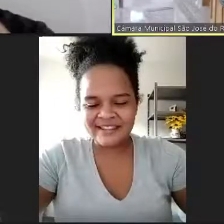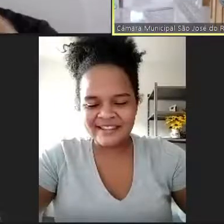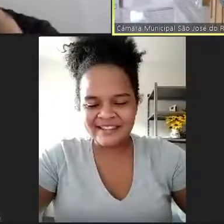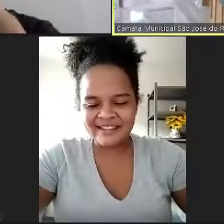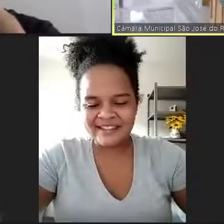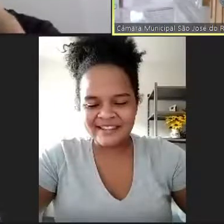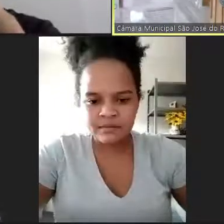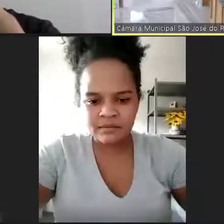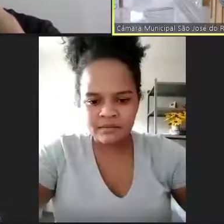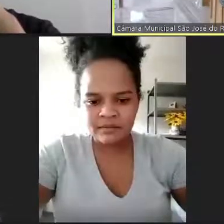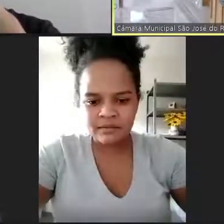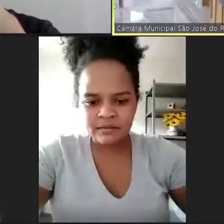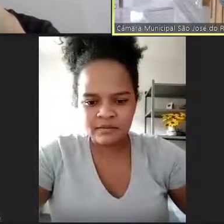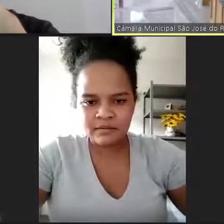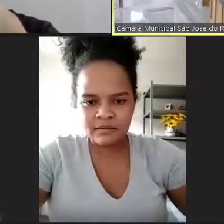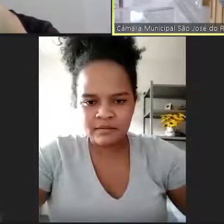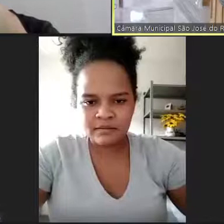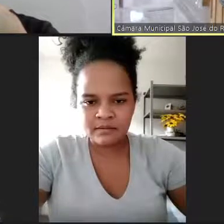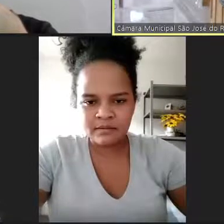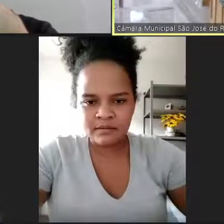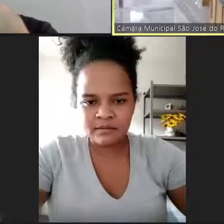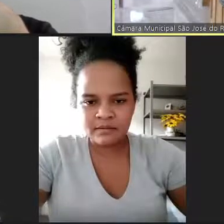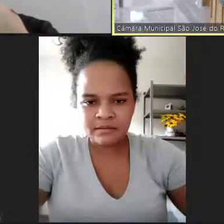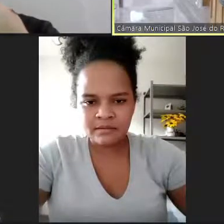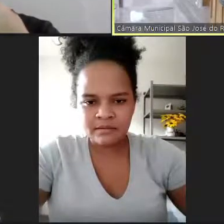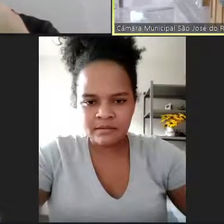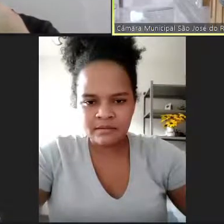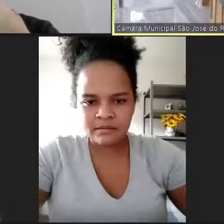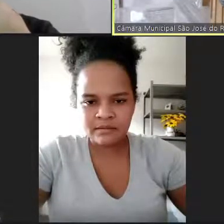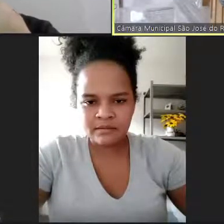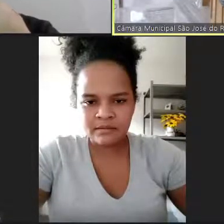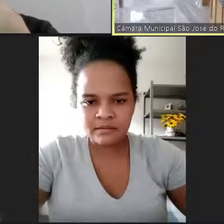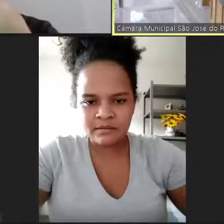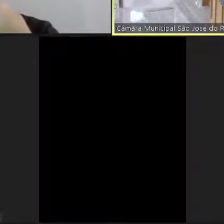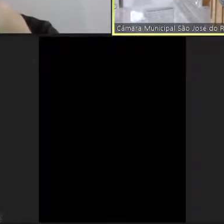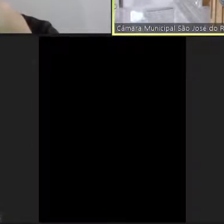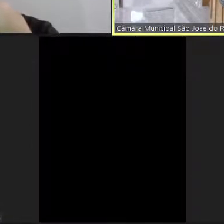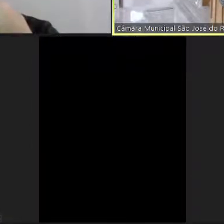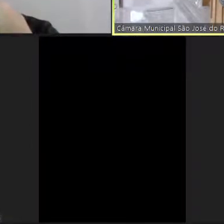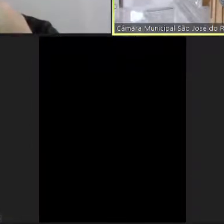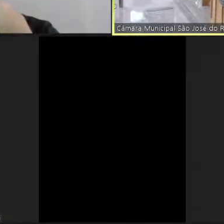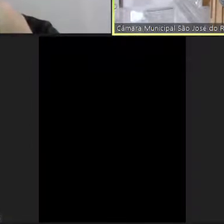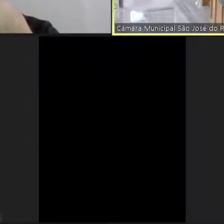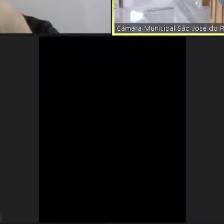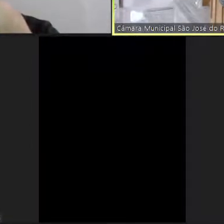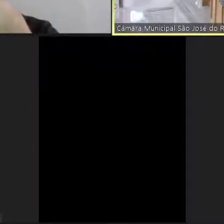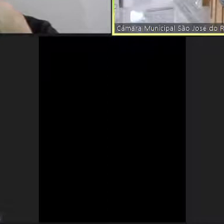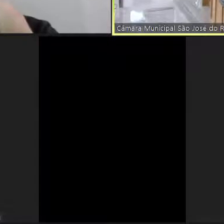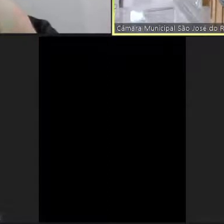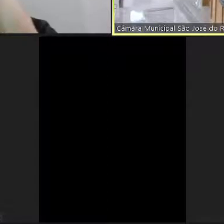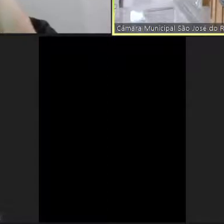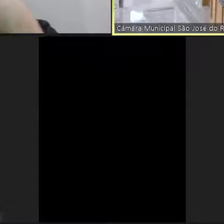assessora lá no Palácio dos Bandeirantes. ela pediu para que os vereadores, de forma